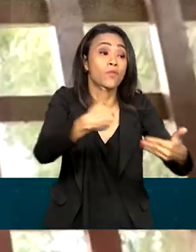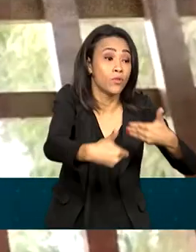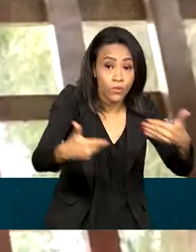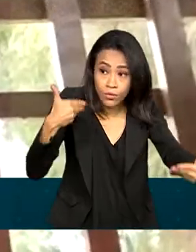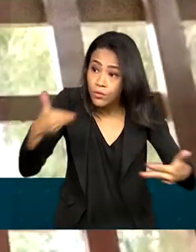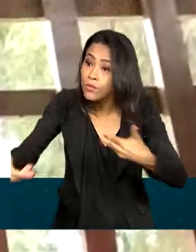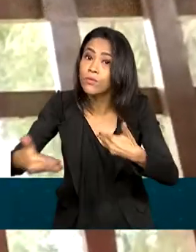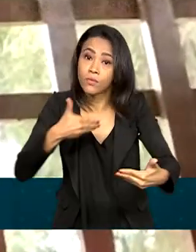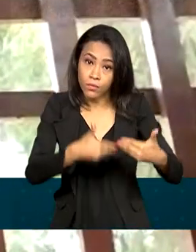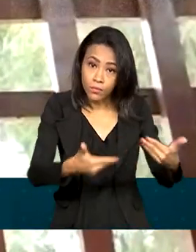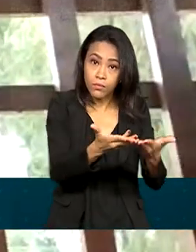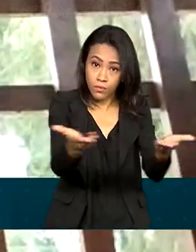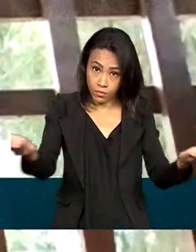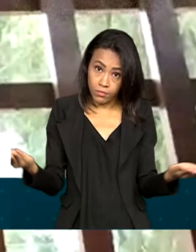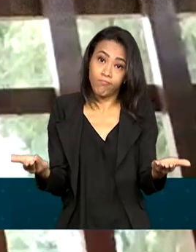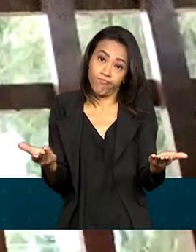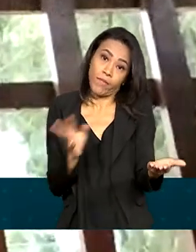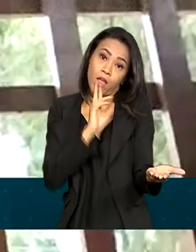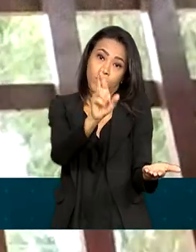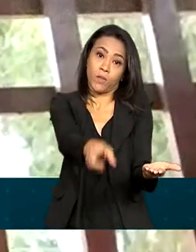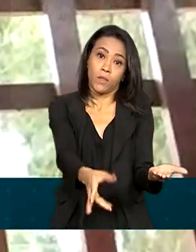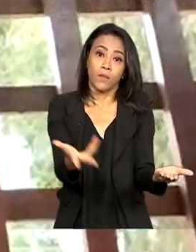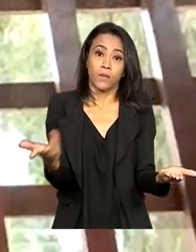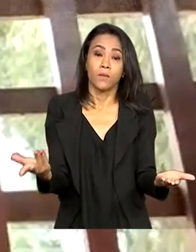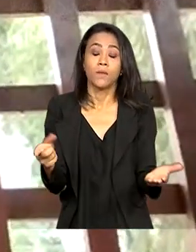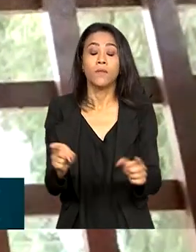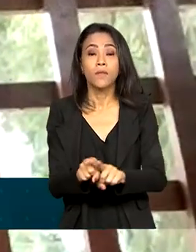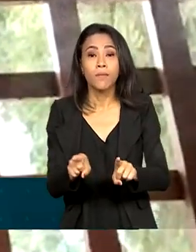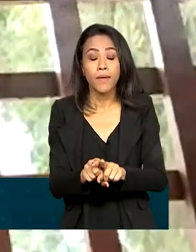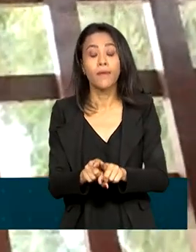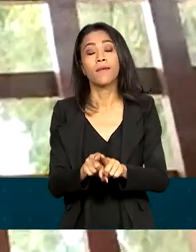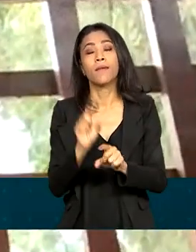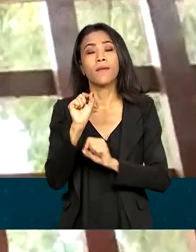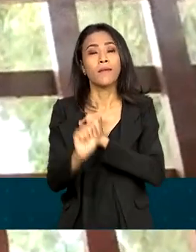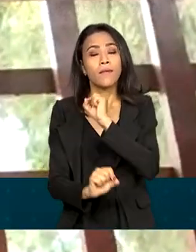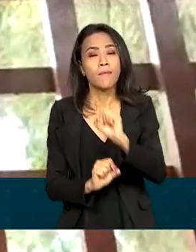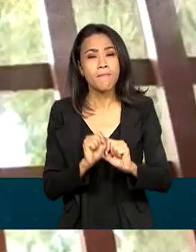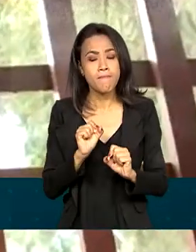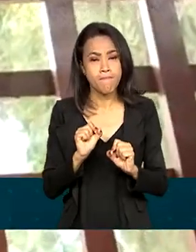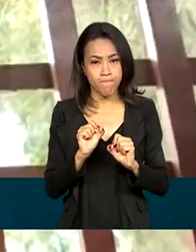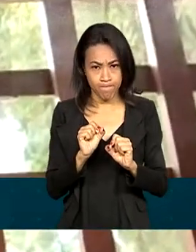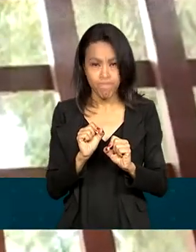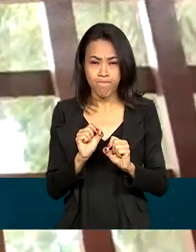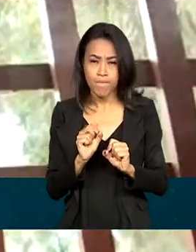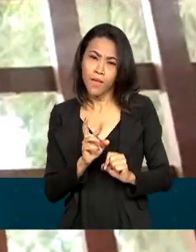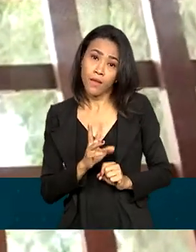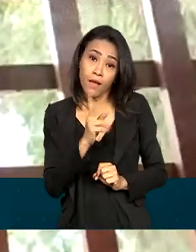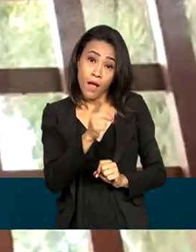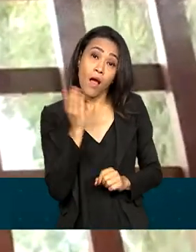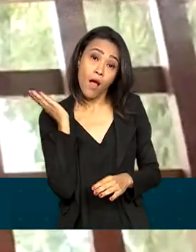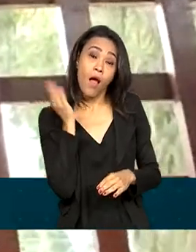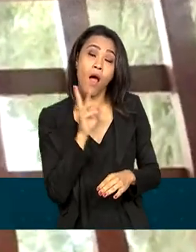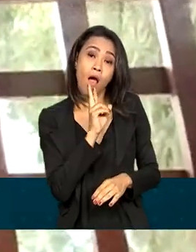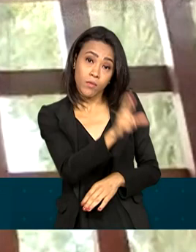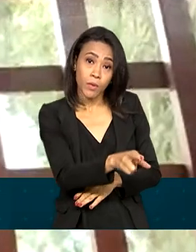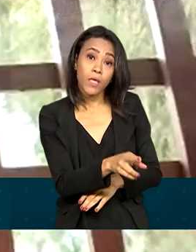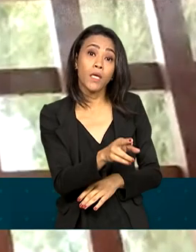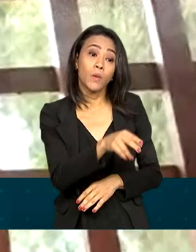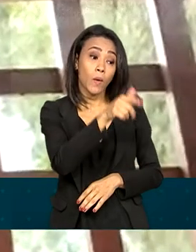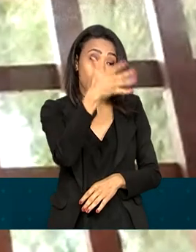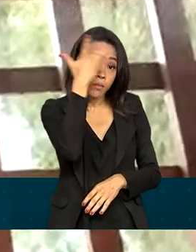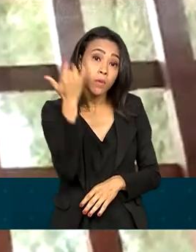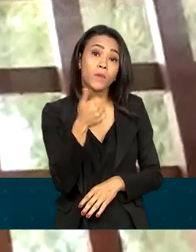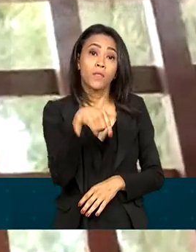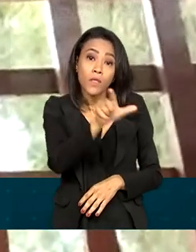partes financeiras que por sua vez também atendem as solicitações Jesus seus clientes para agilizar